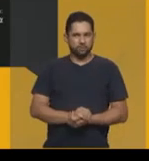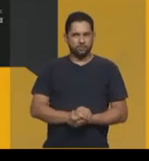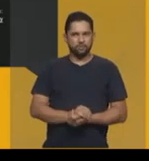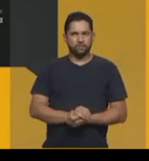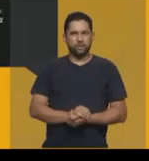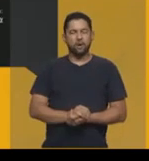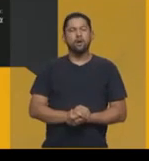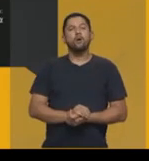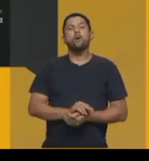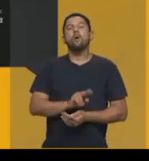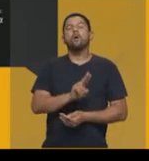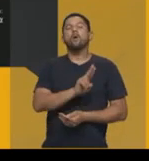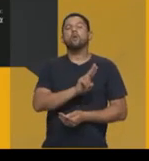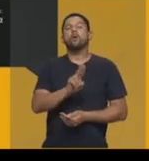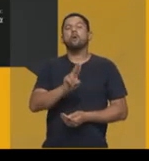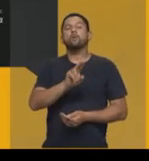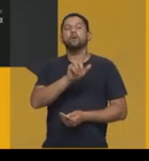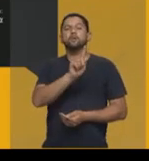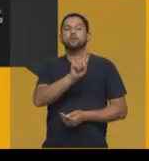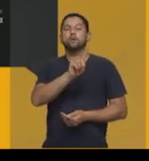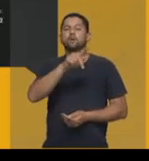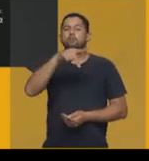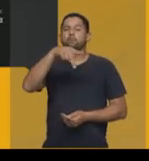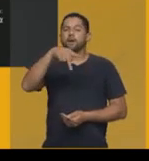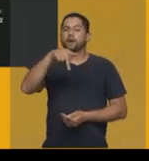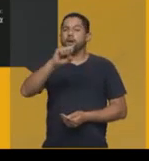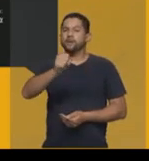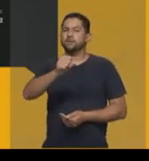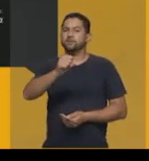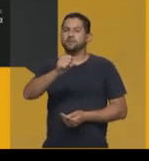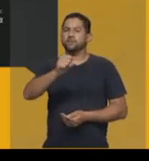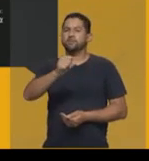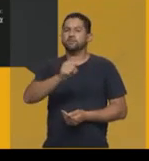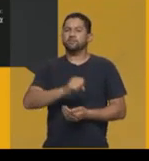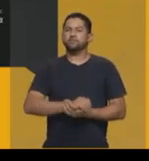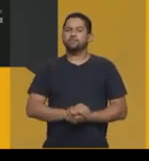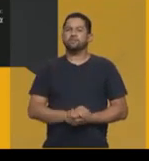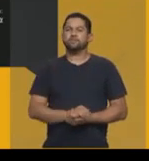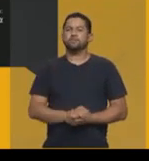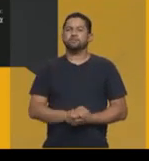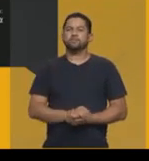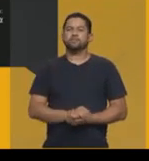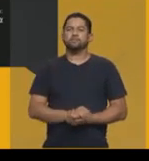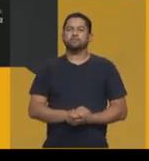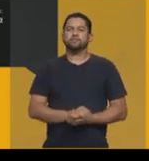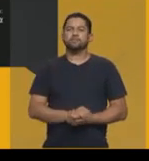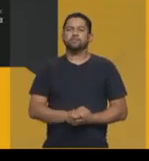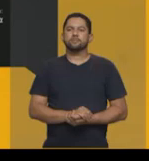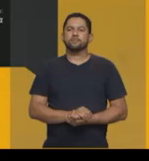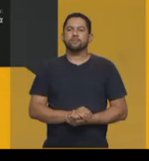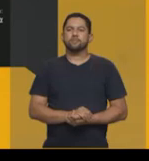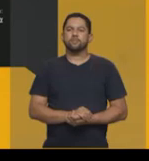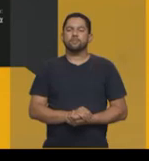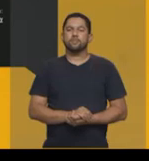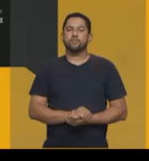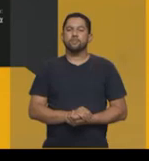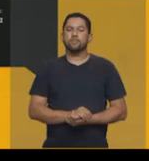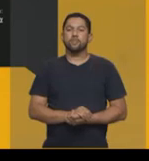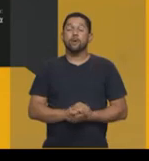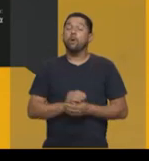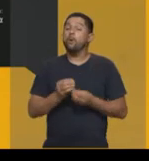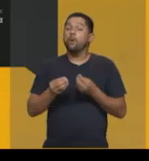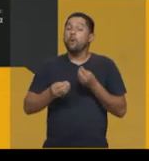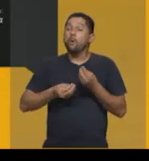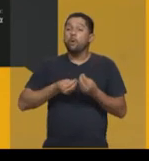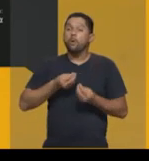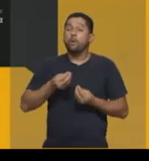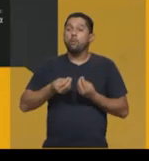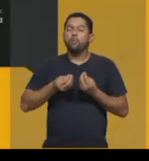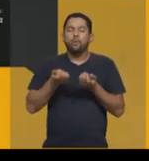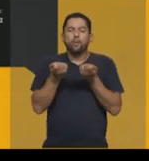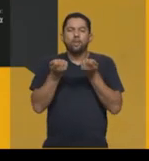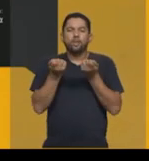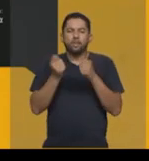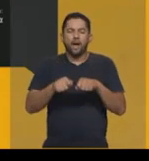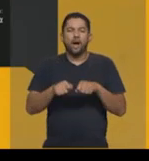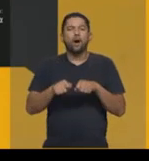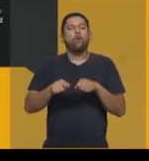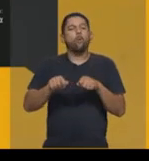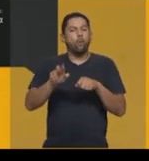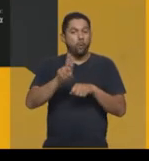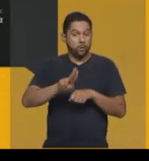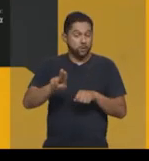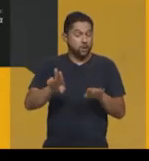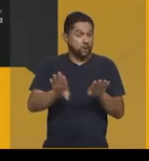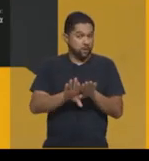chamado Sistema de Posicionamento Global, ou GPS, tá? Que esse sistema de navegação permite, através de